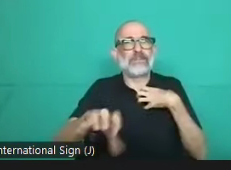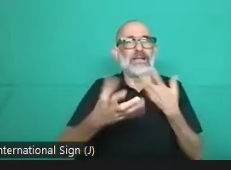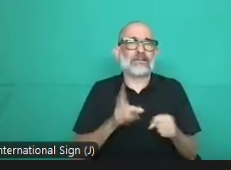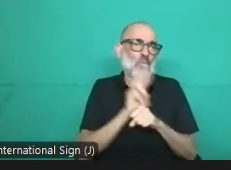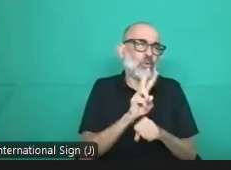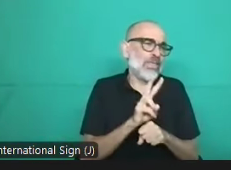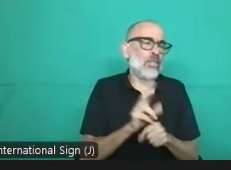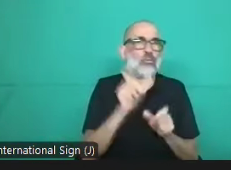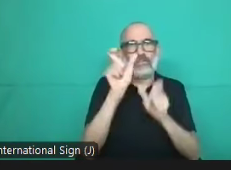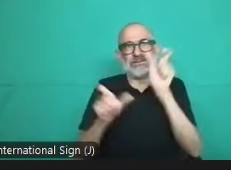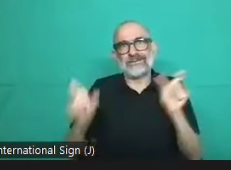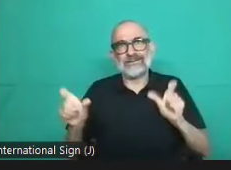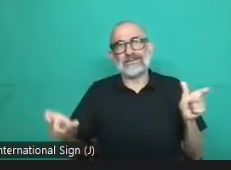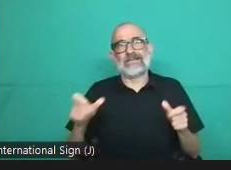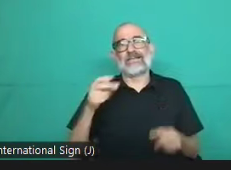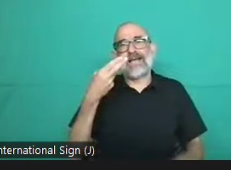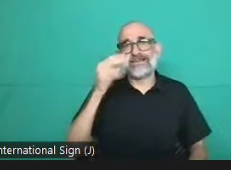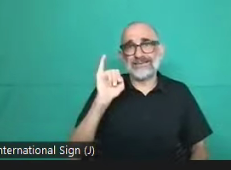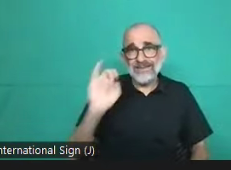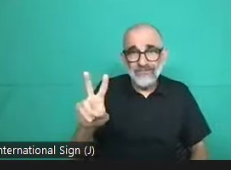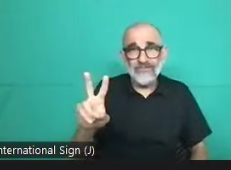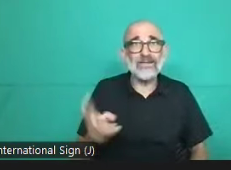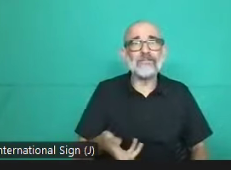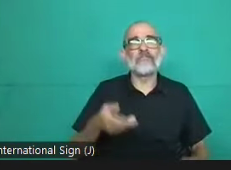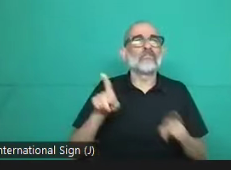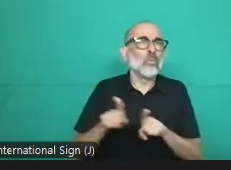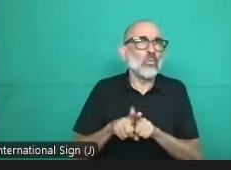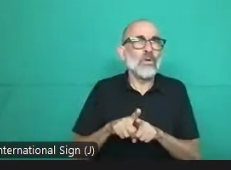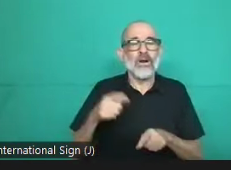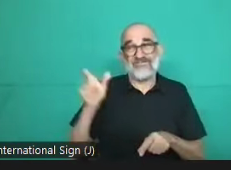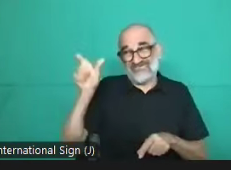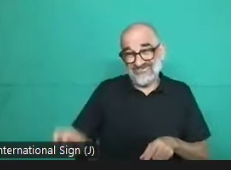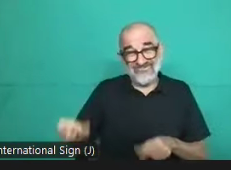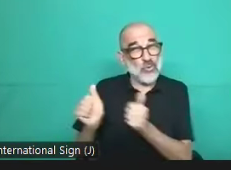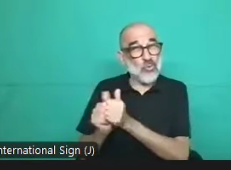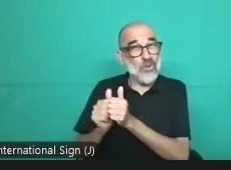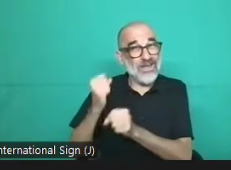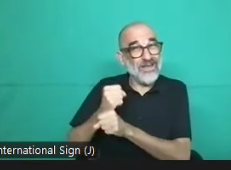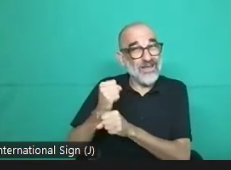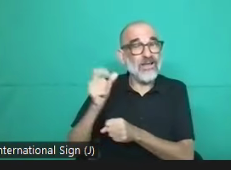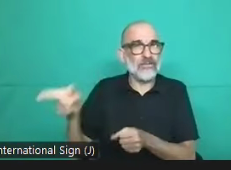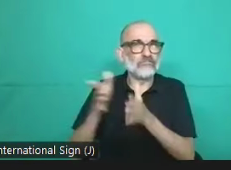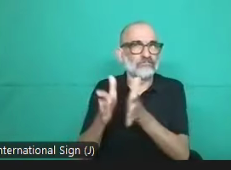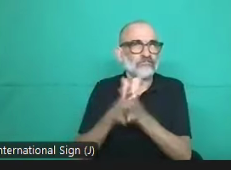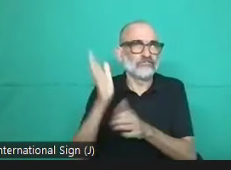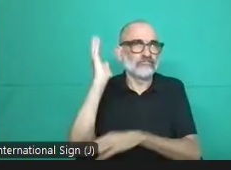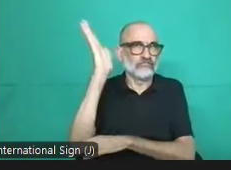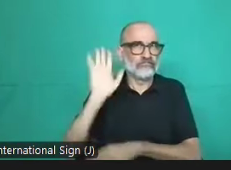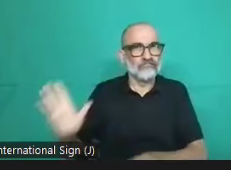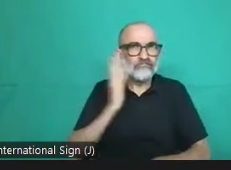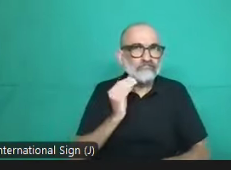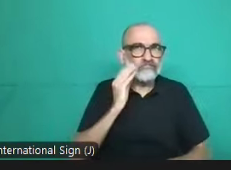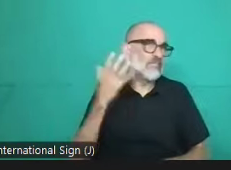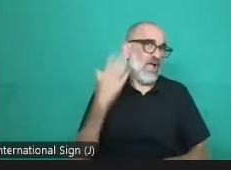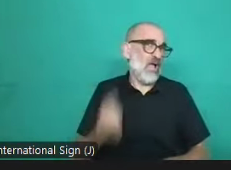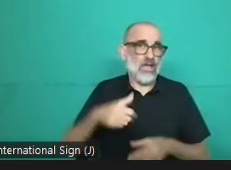precisa resolver, né? Grandes vazios assistenciais, sobretudo para atenção especializada, incluindo aí